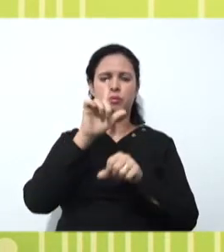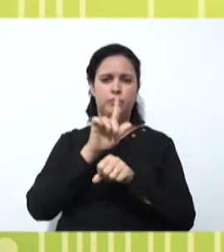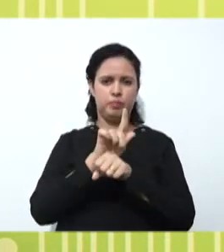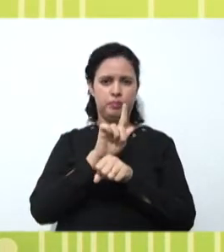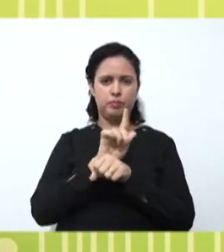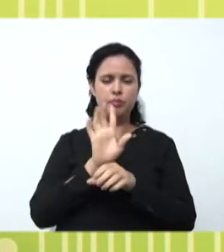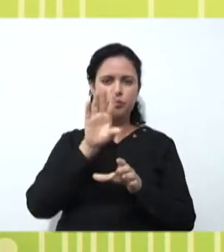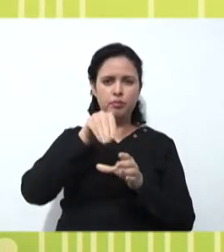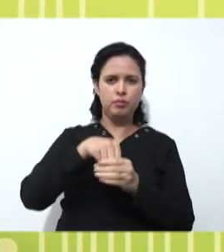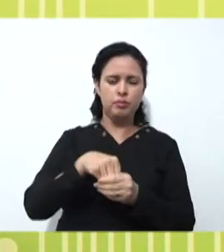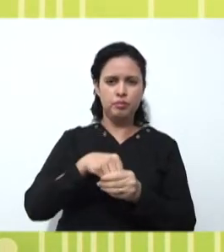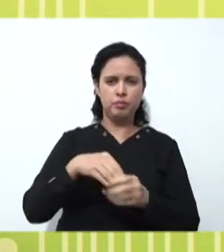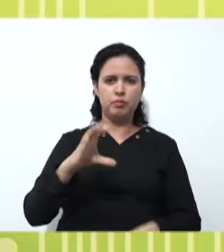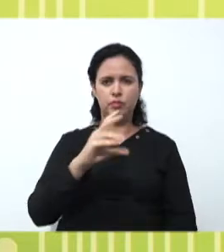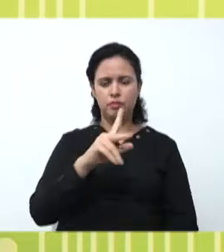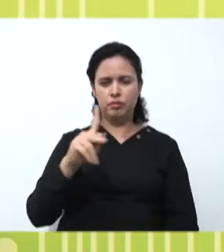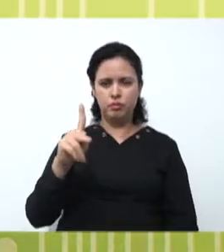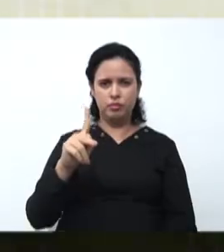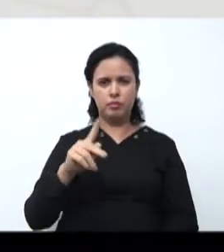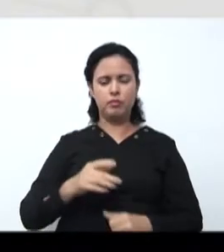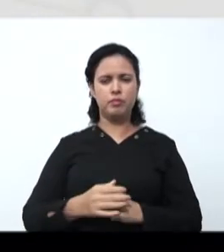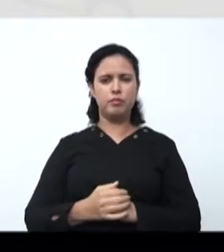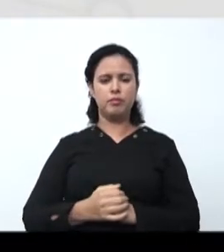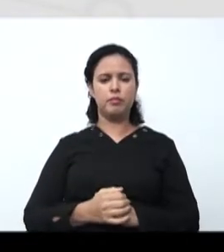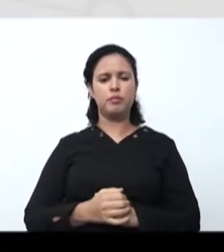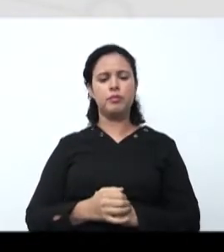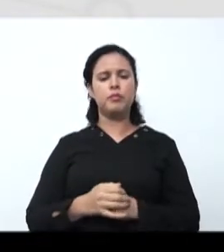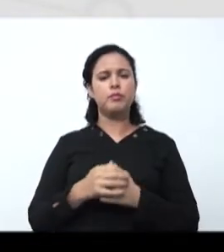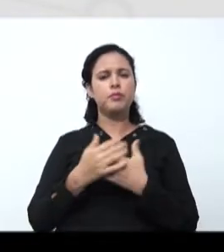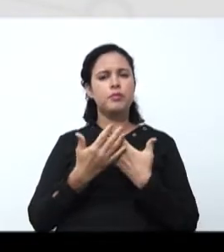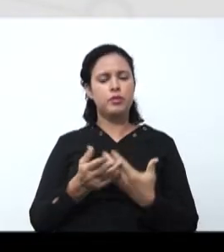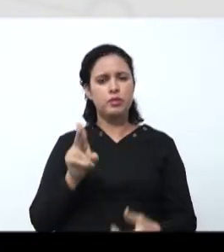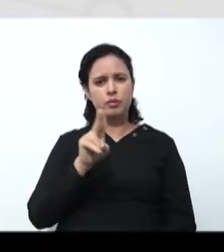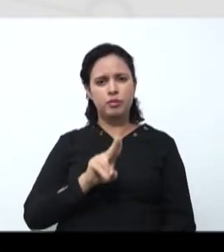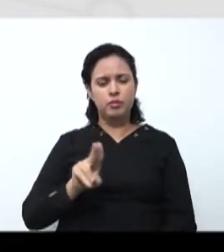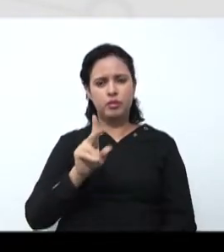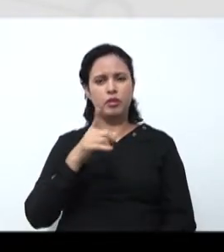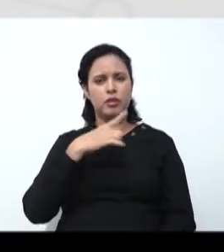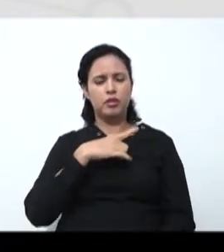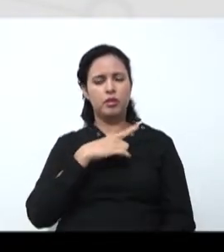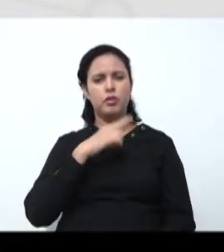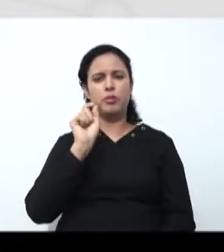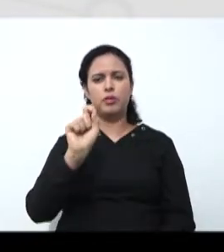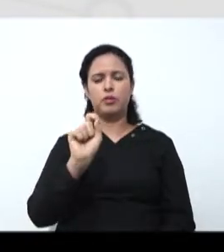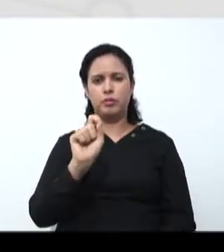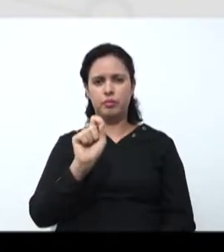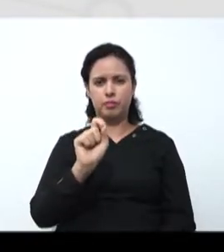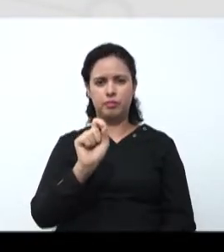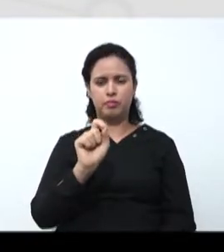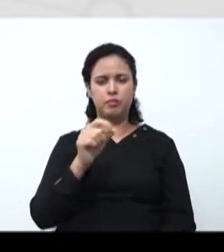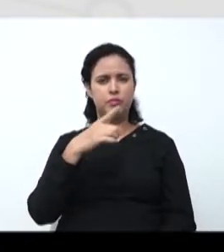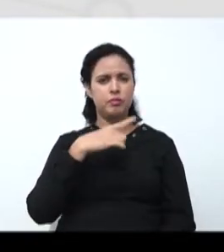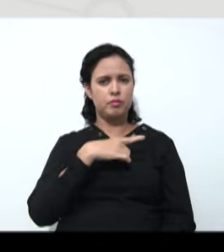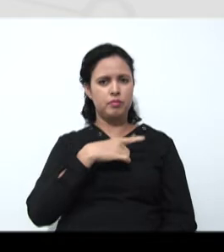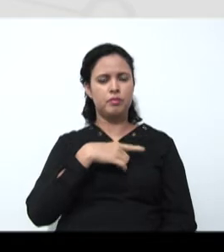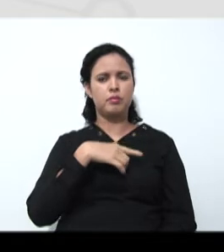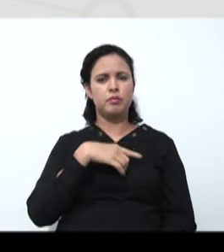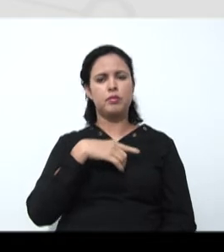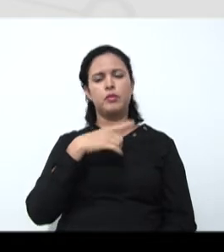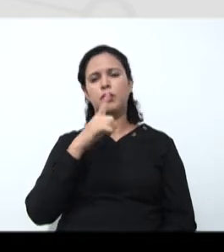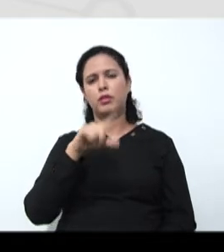de uma cooperativa. Então, através destes recursos, a gente tem o quê? A gente tem